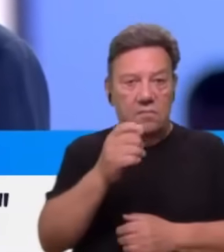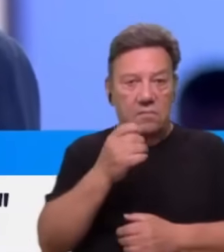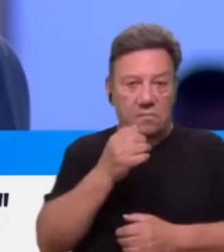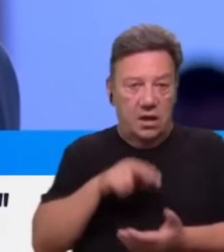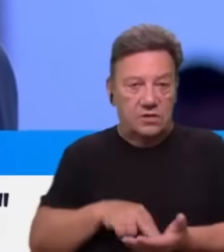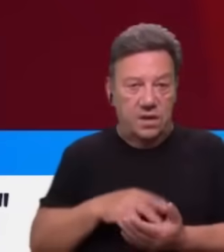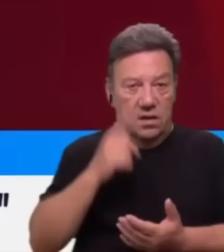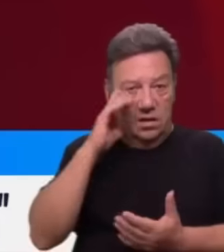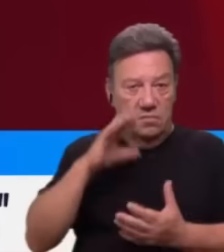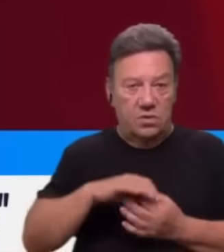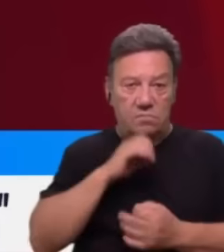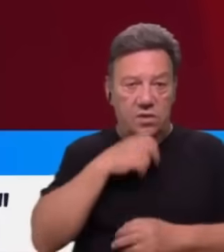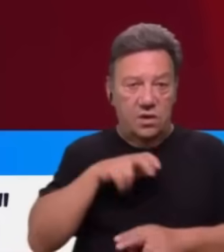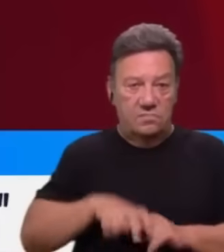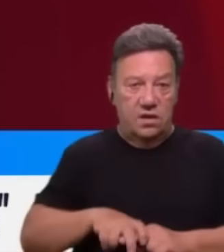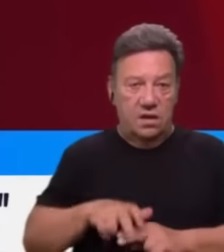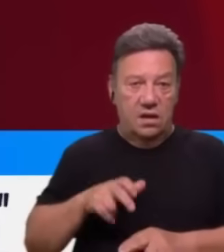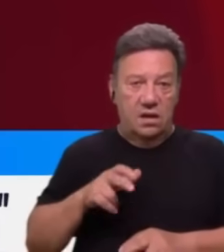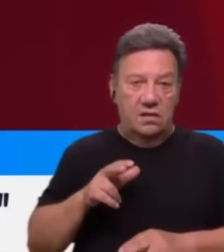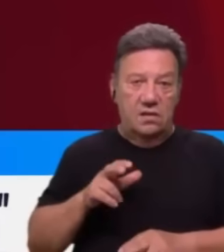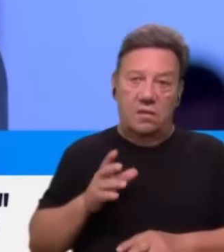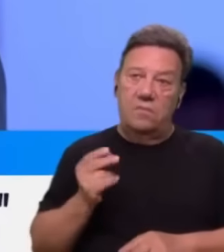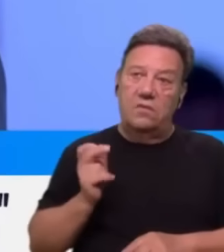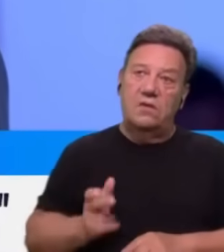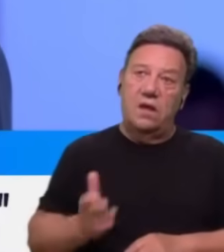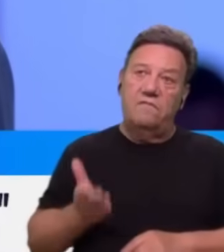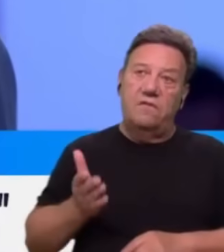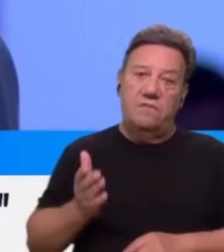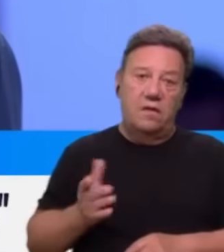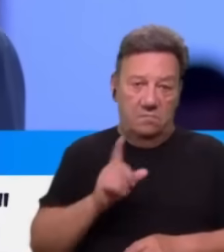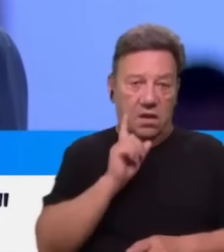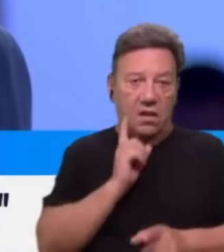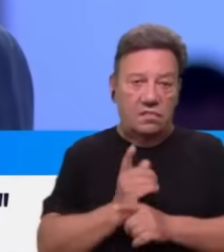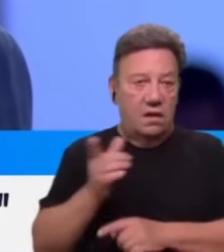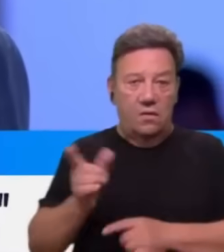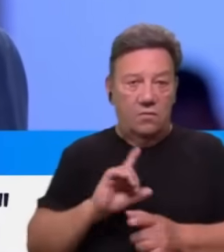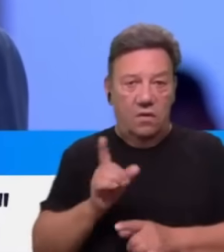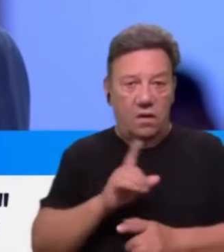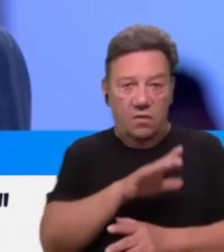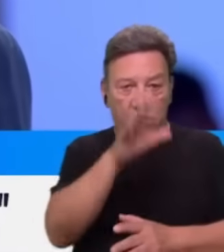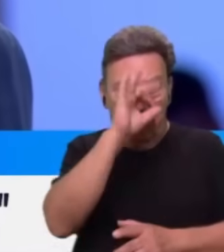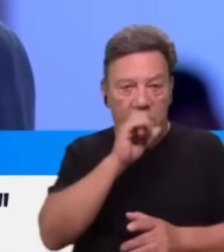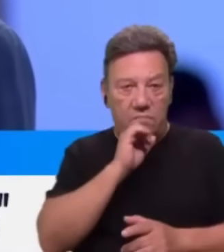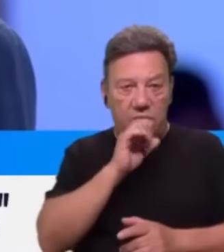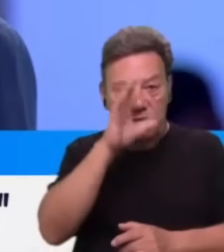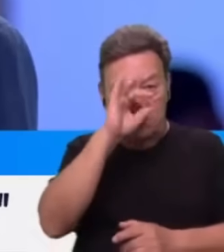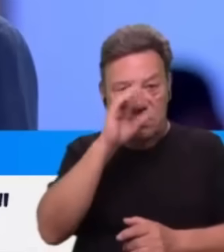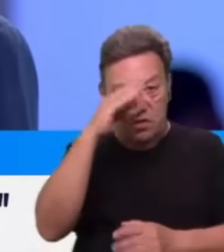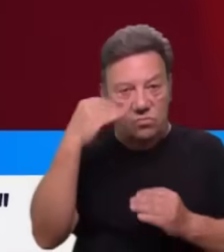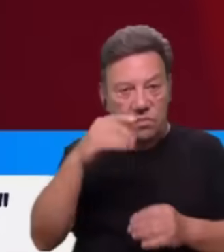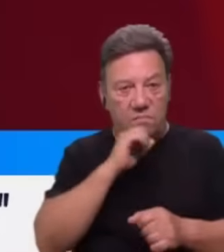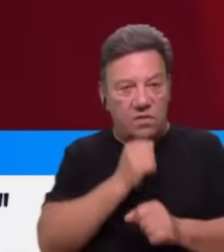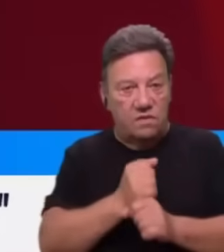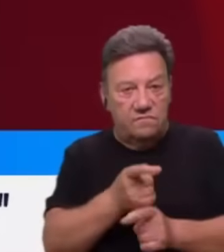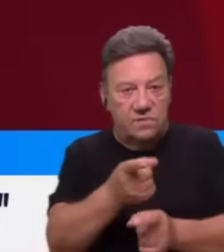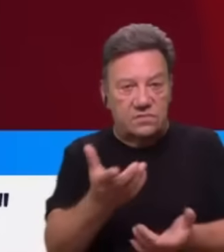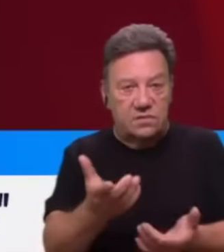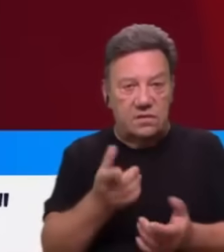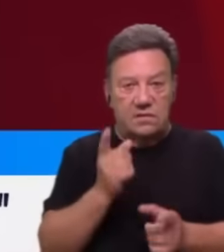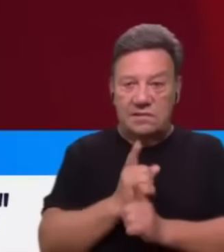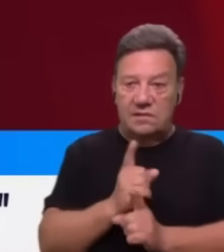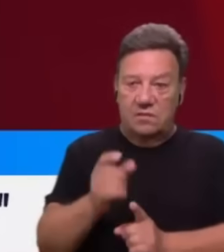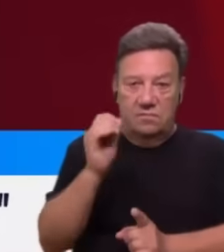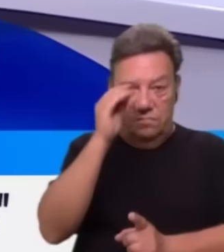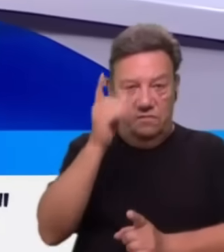sensoremos esperar vários anos Pois exatamente pois podemos tentar falar não há nada que o governo como o Ministério da Educação possa fazer para